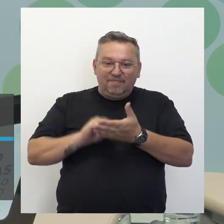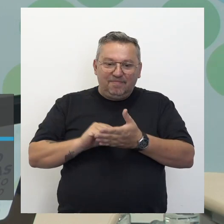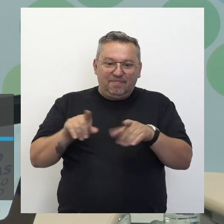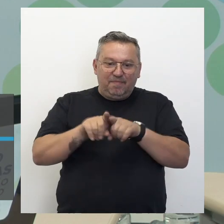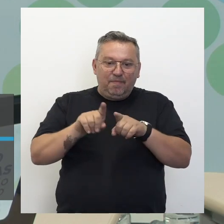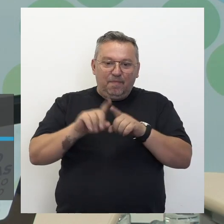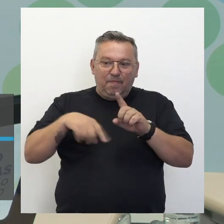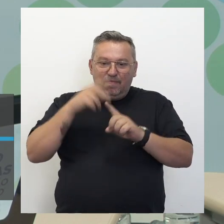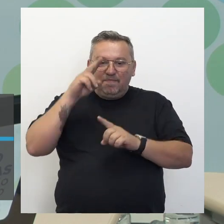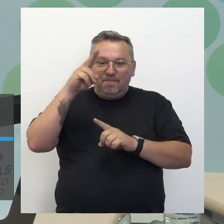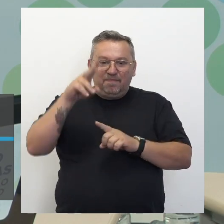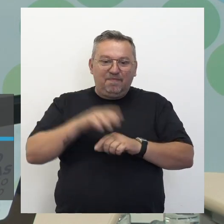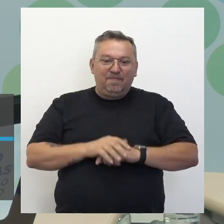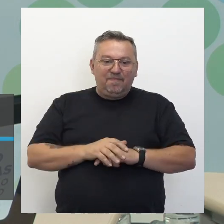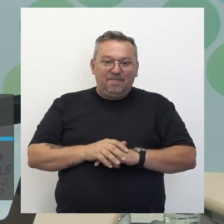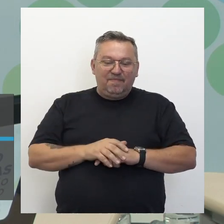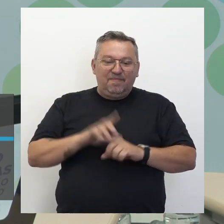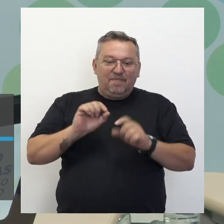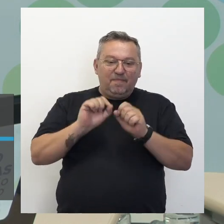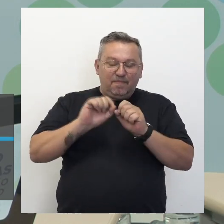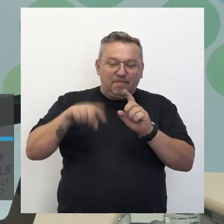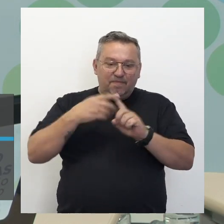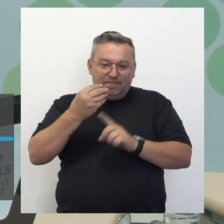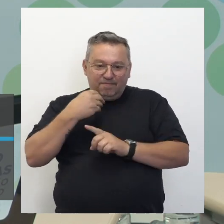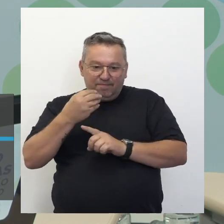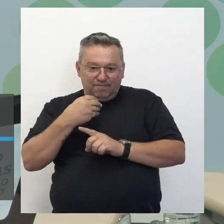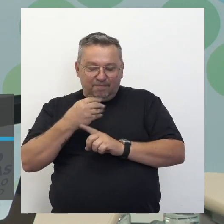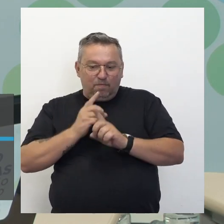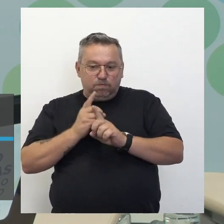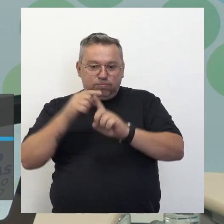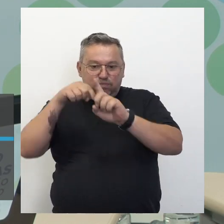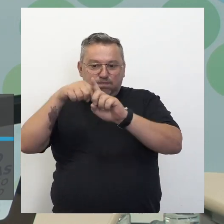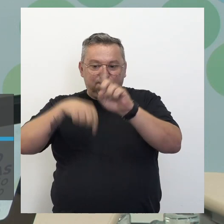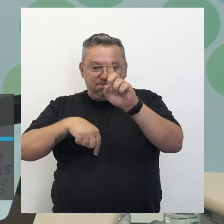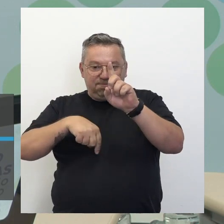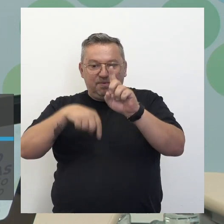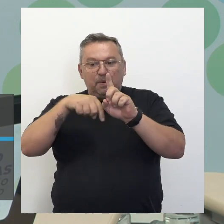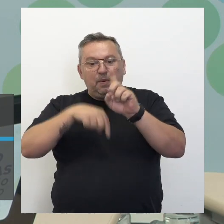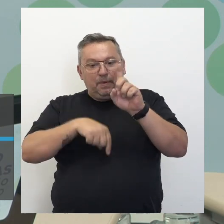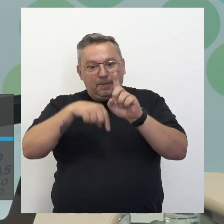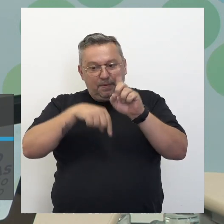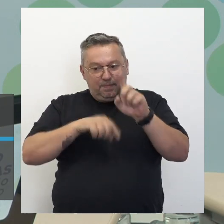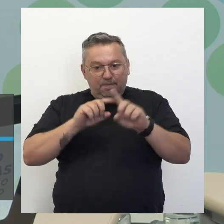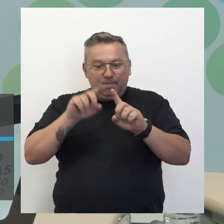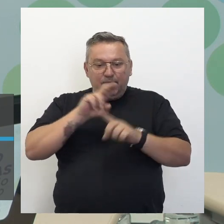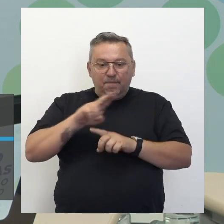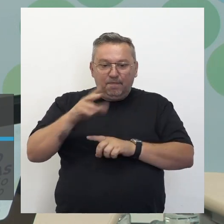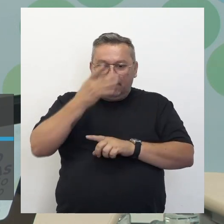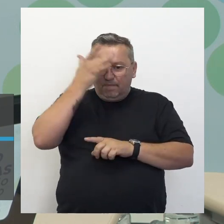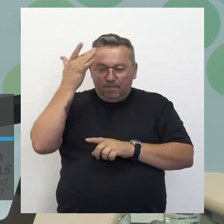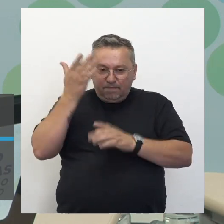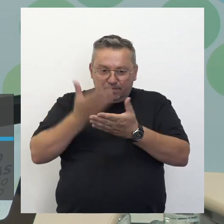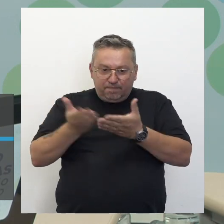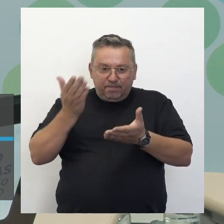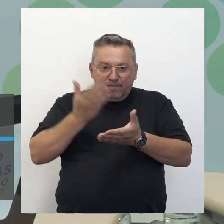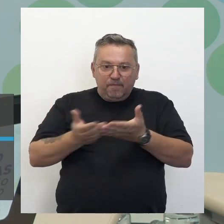mais forte e 3 para o mais fraco. Perfeito. E aí, eu não lembro o nome da pessoa aqui, que eu acabei me